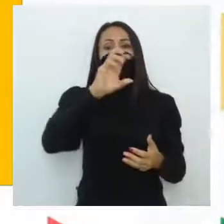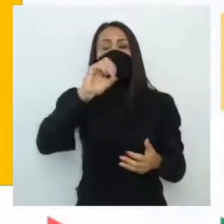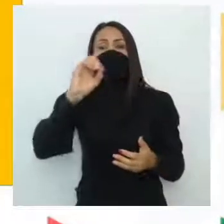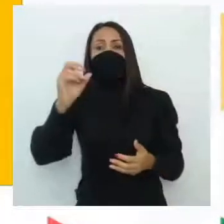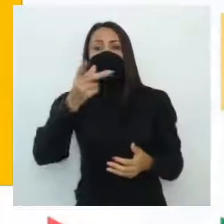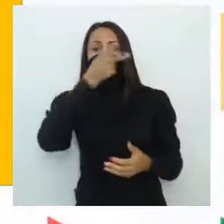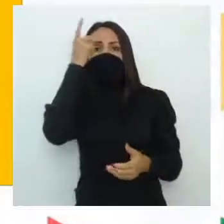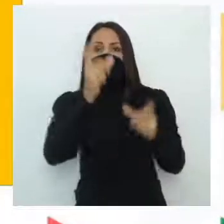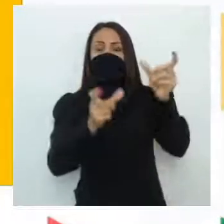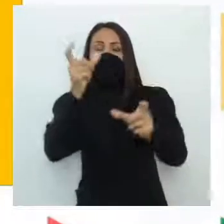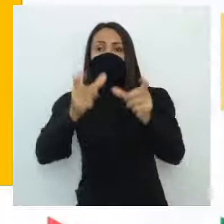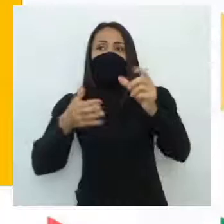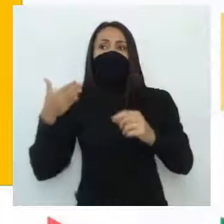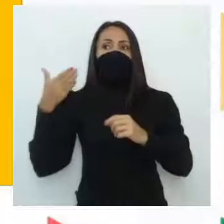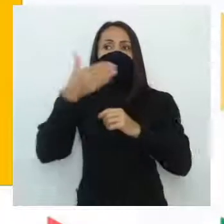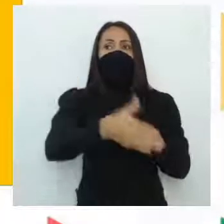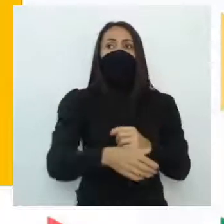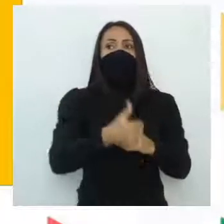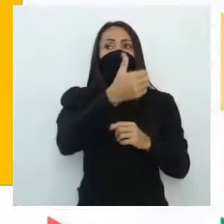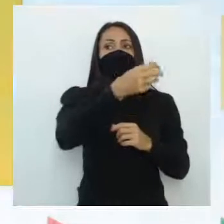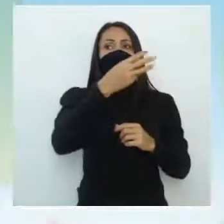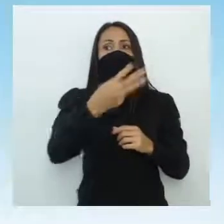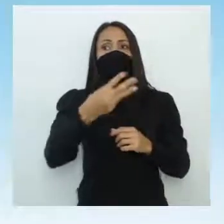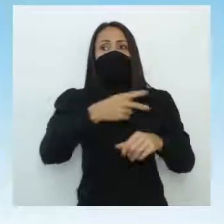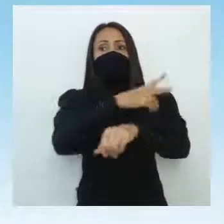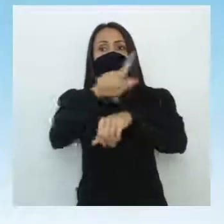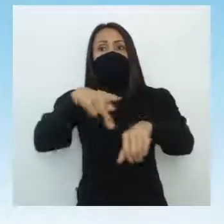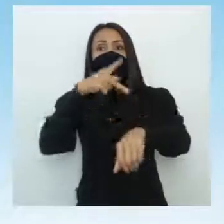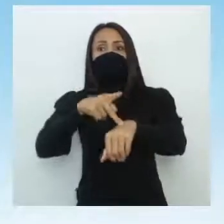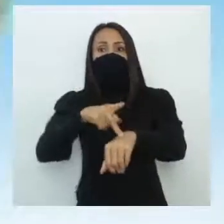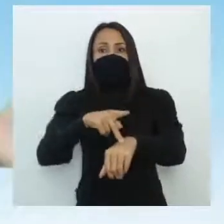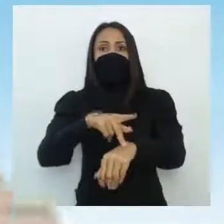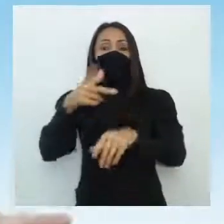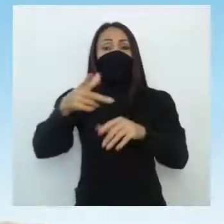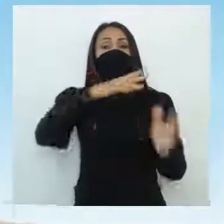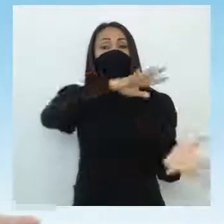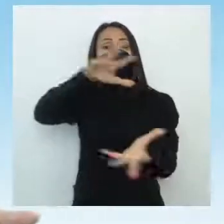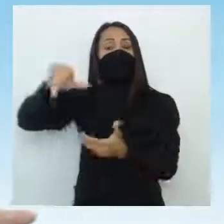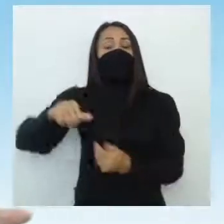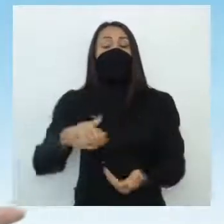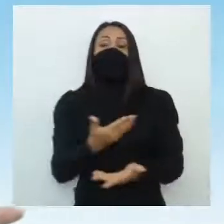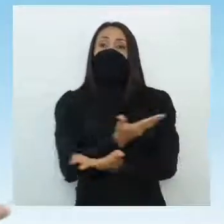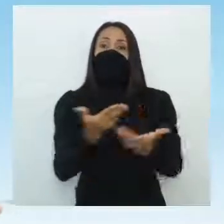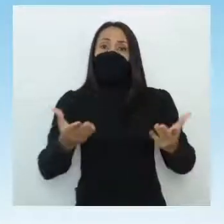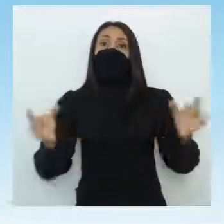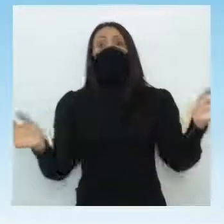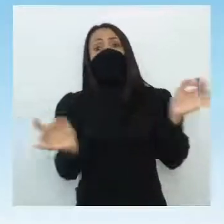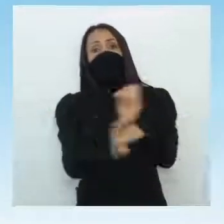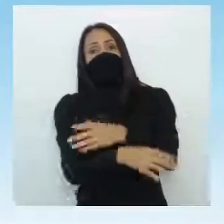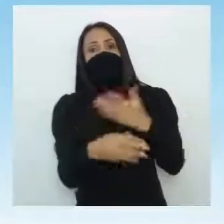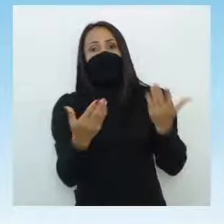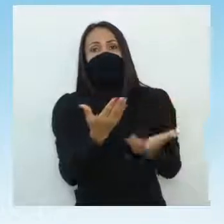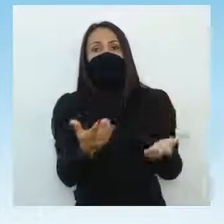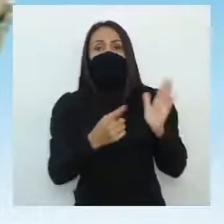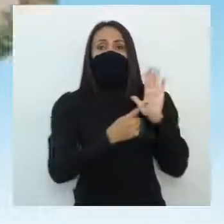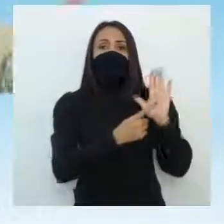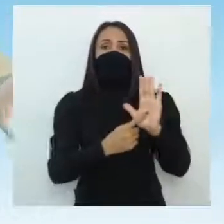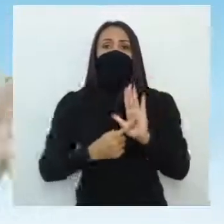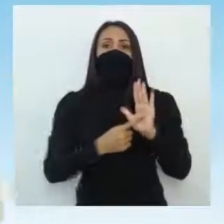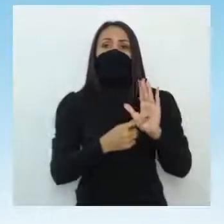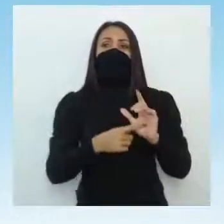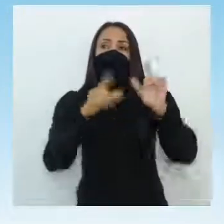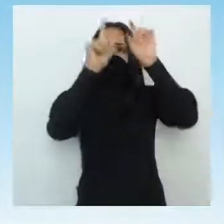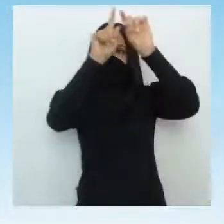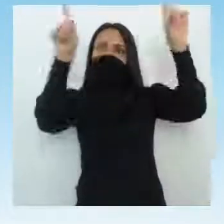em 133 países do globo. E nós finalizamos agora mostrando um pouco as frases da